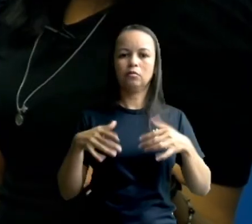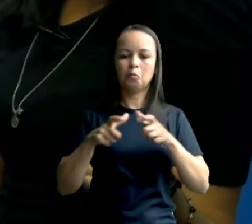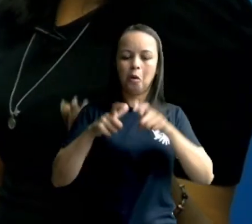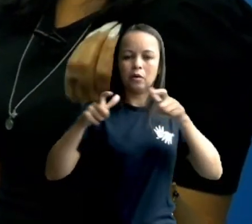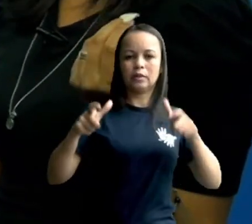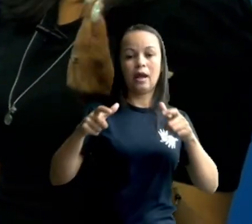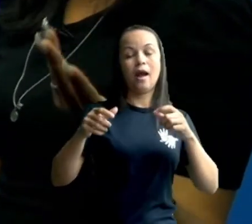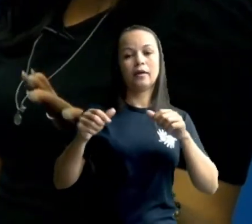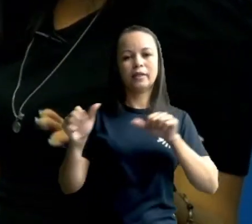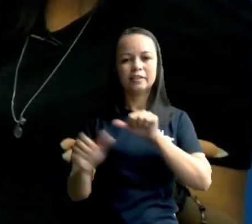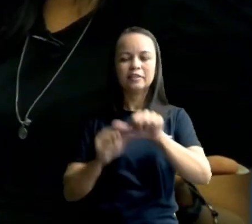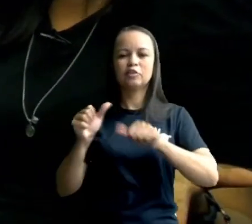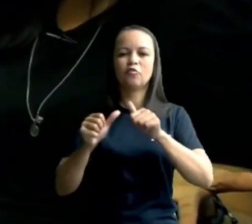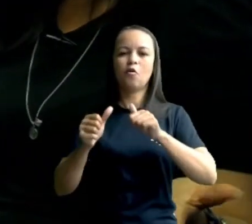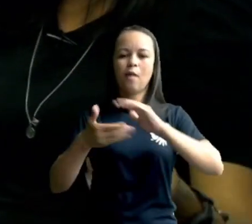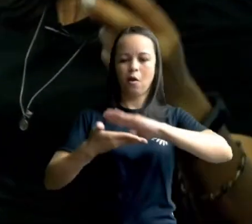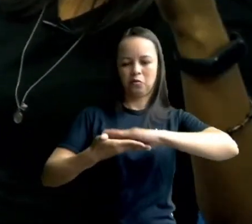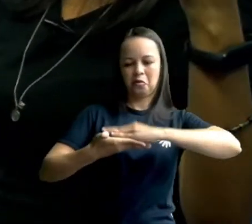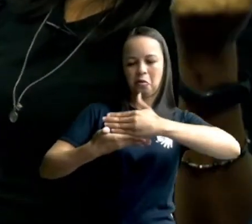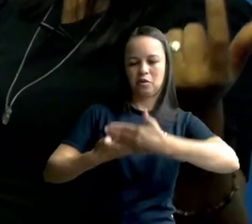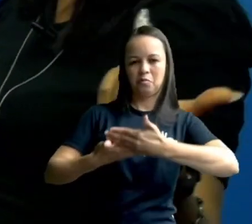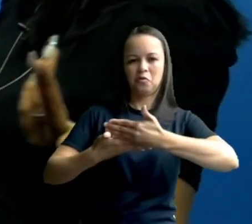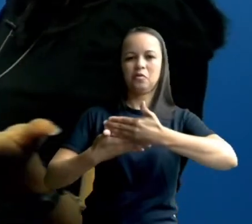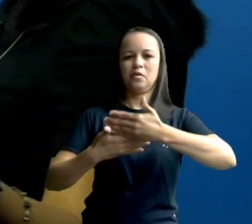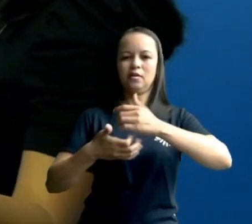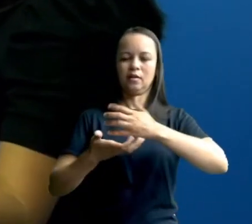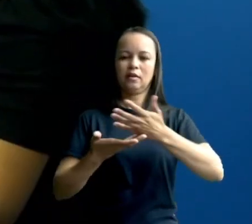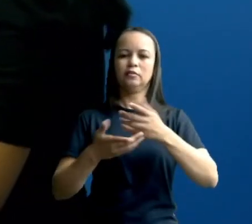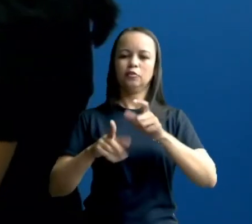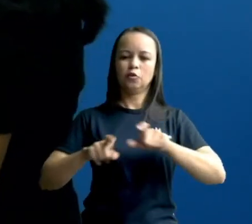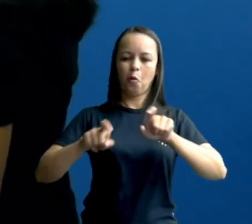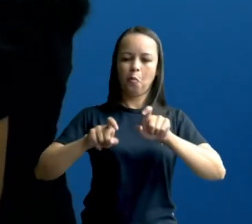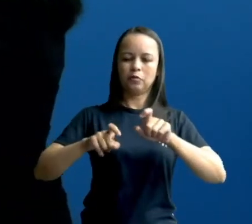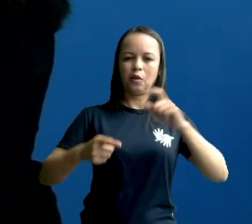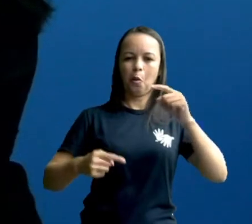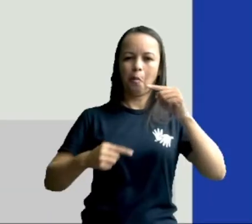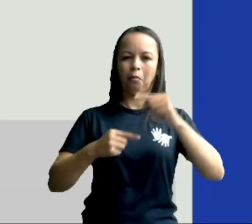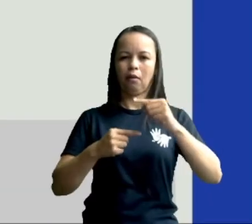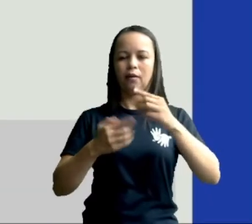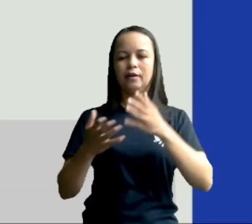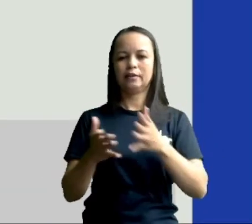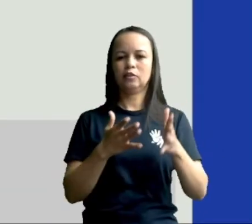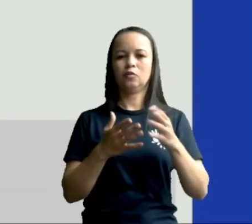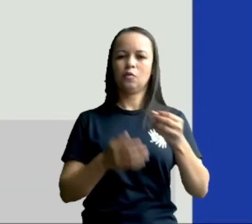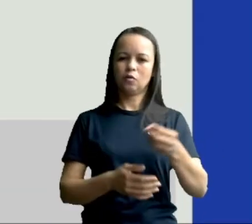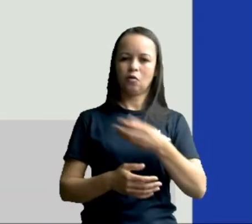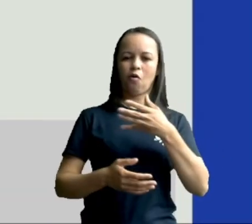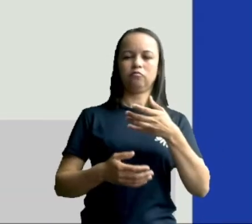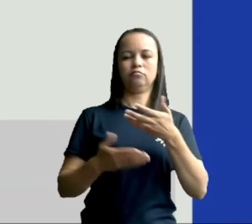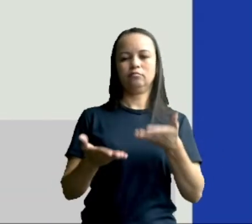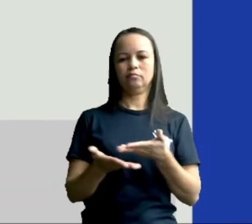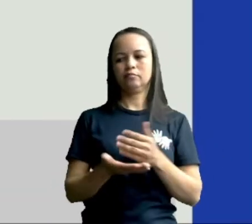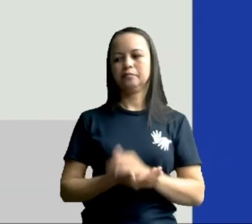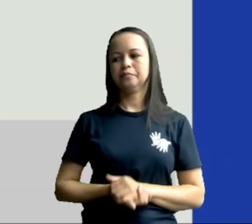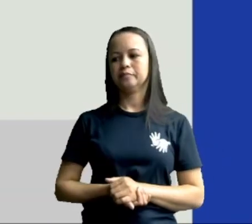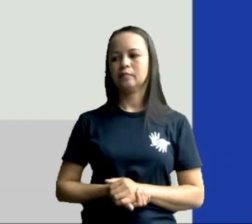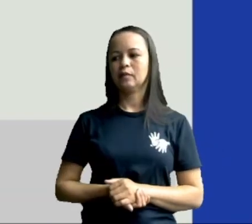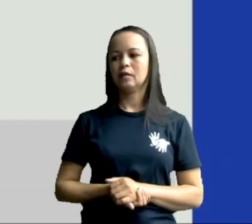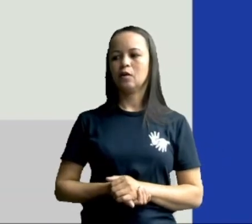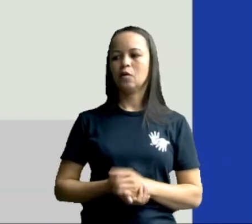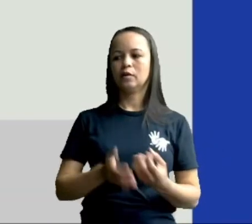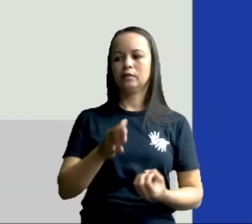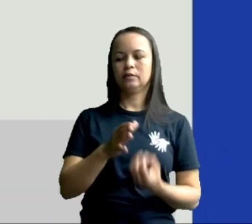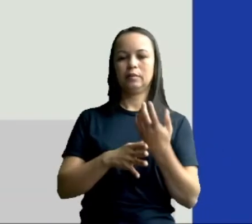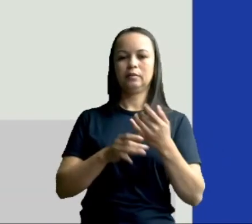os notebooks e os tablets que a gente tem hoje, muito tempo se passou e muita modernidade veio. O aparecimento da internet.